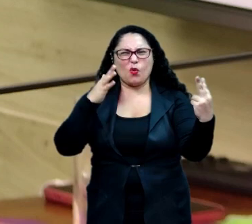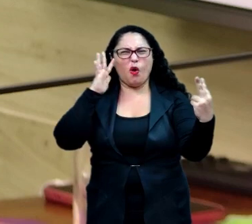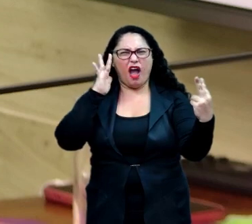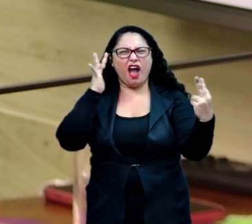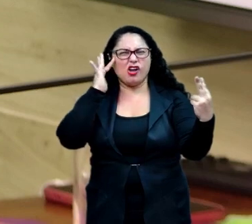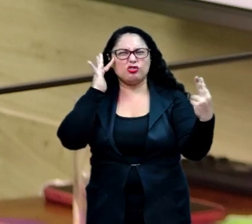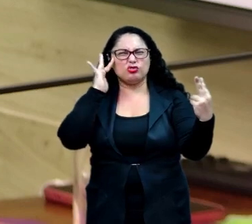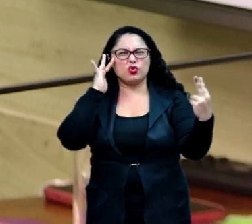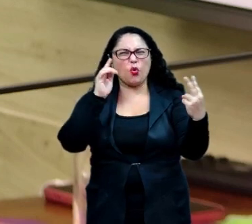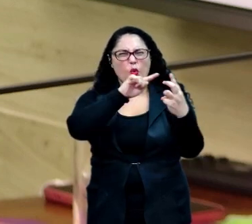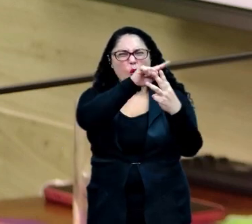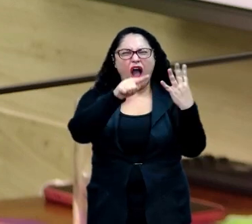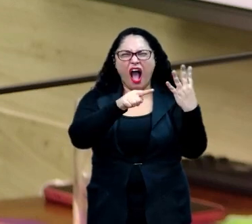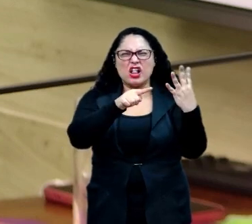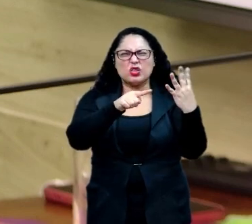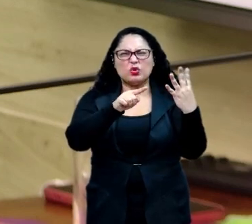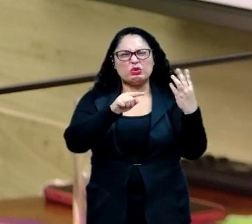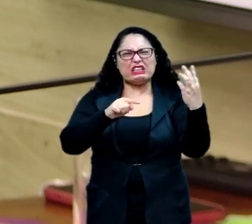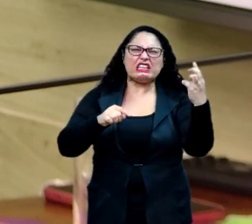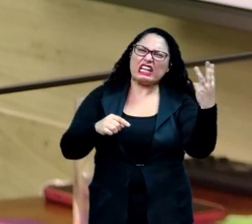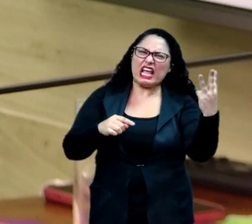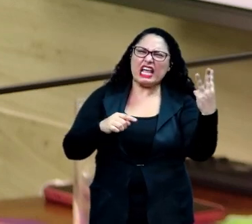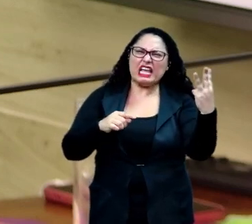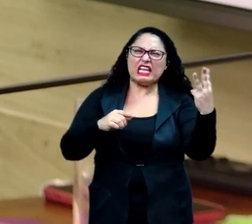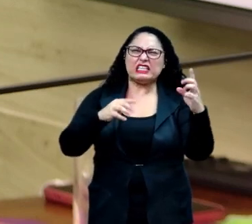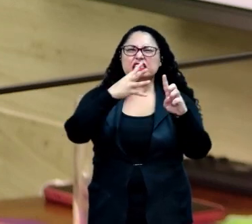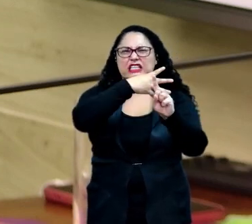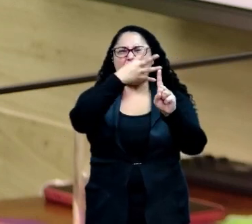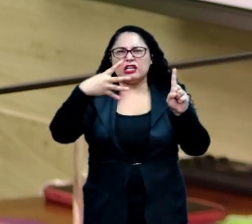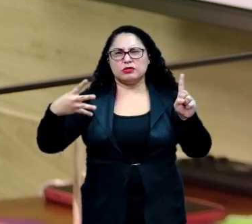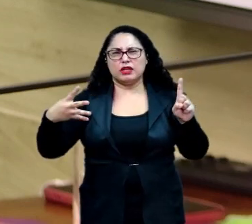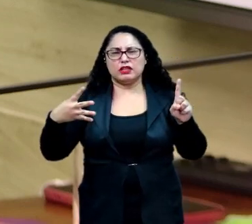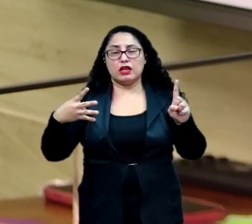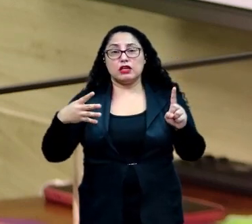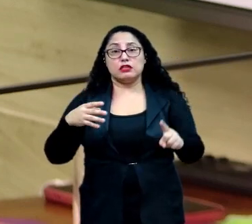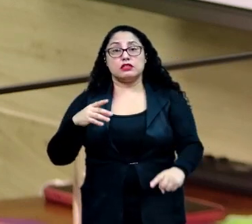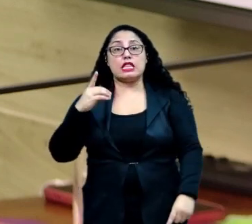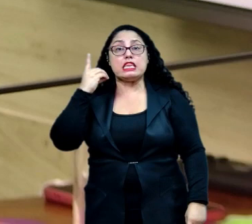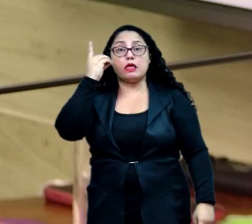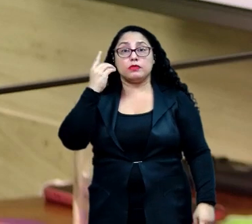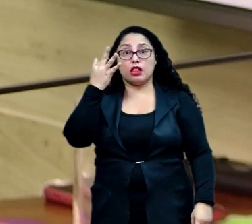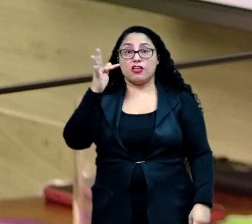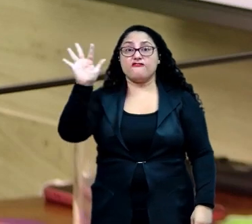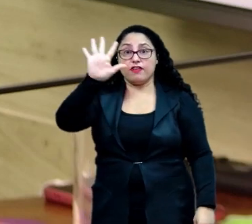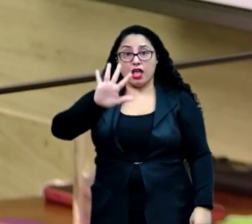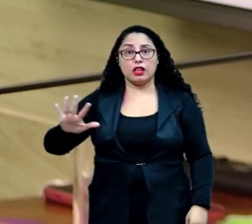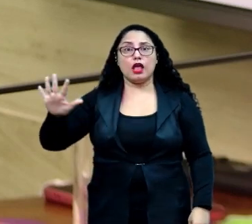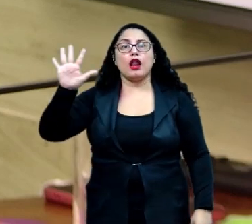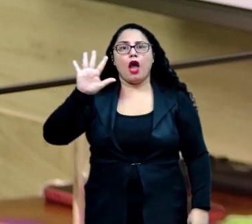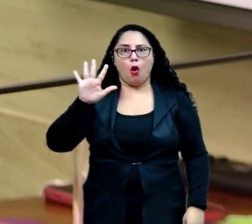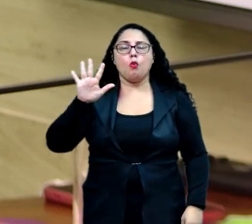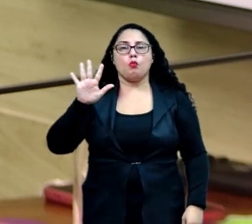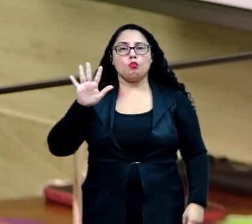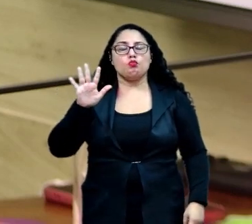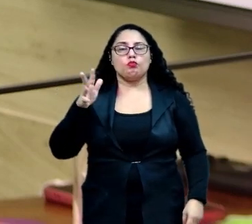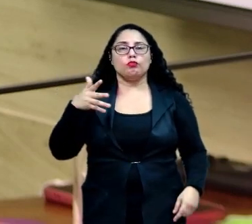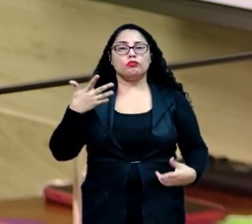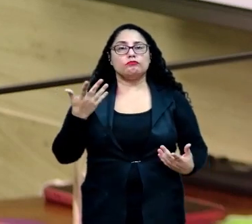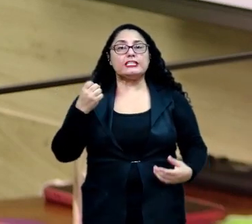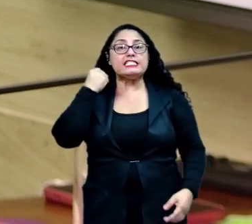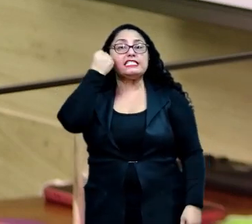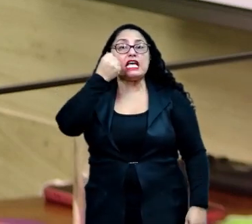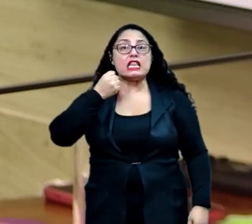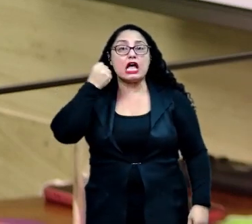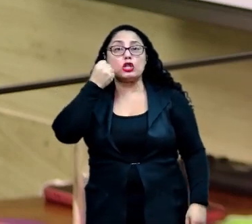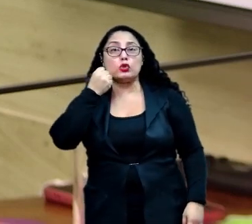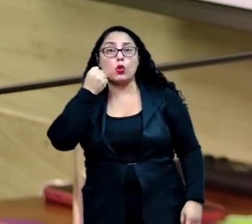são 4 ou 3 pessoas LGBTs, deputadas federais, 5. e